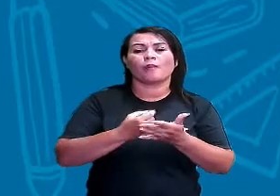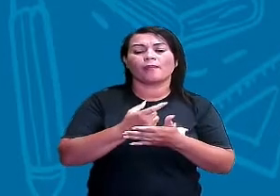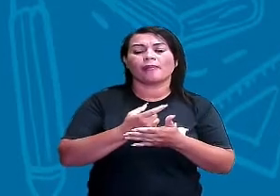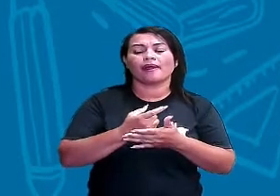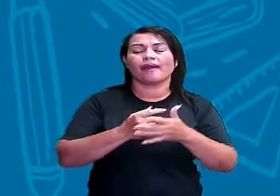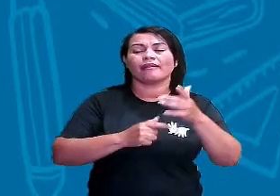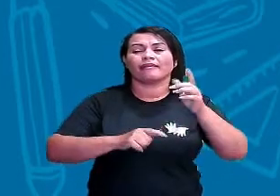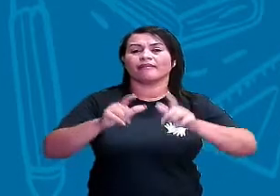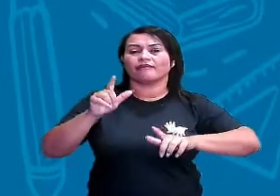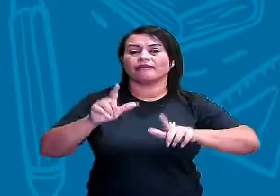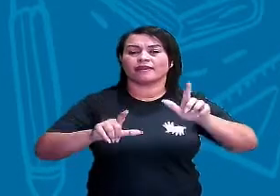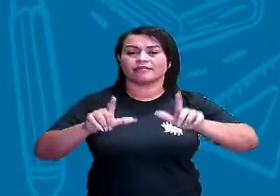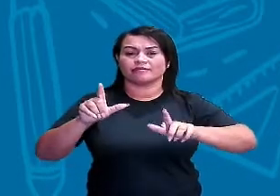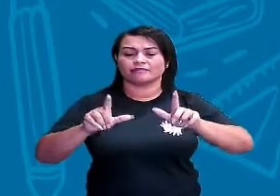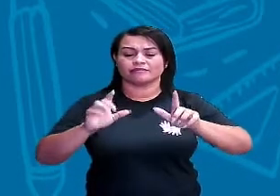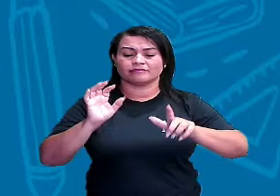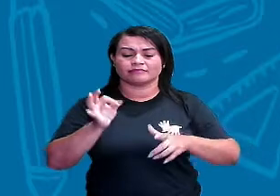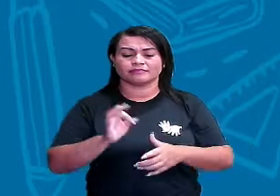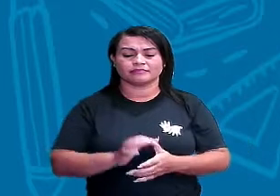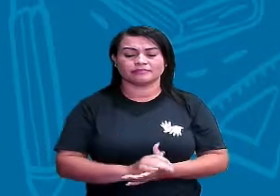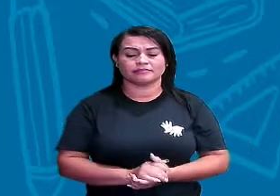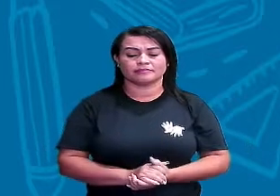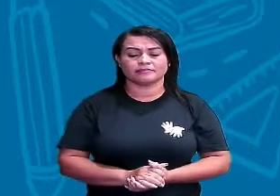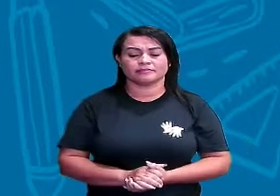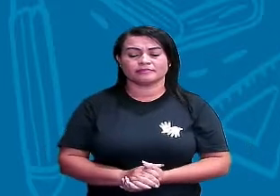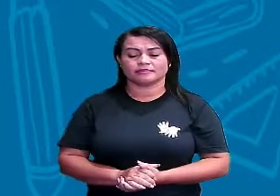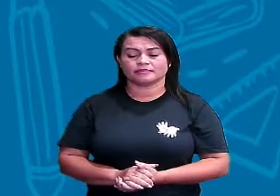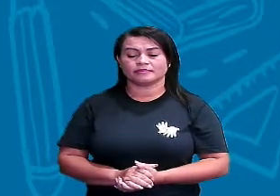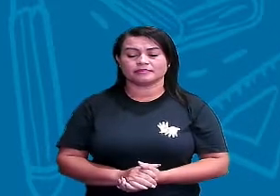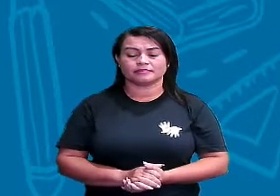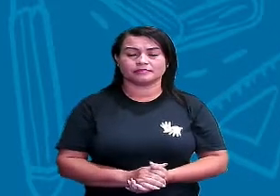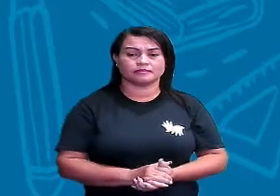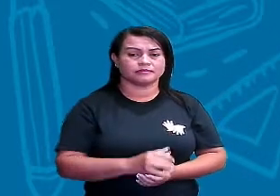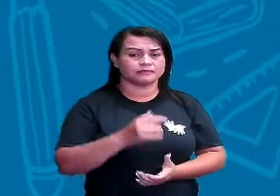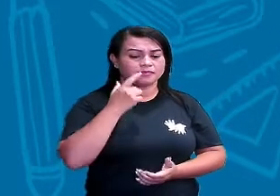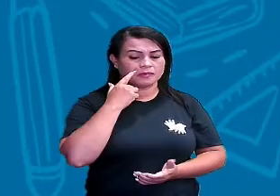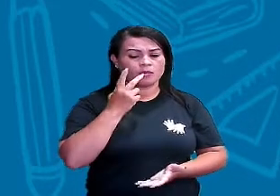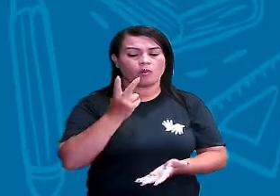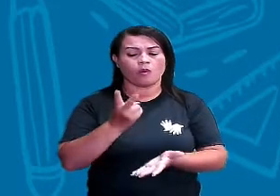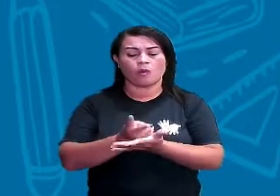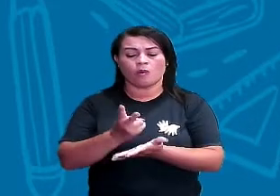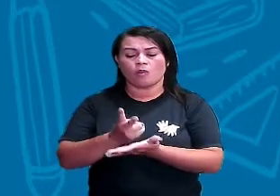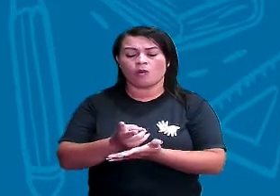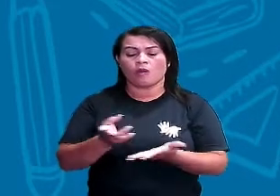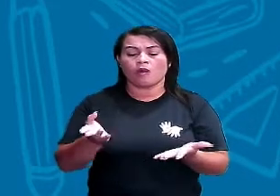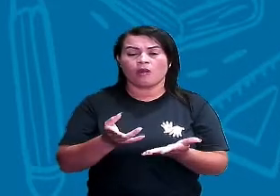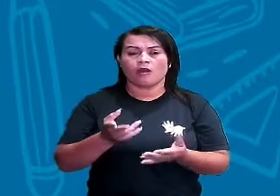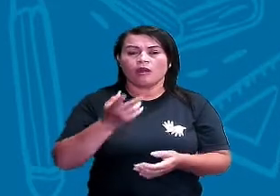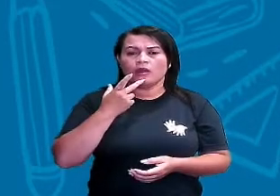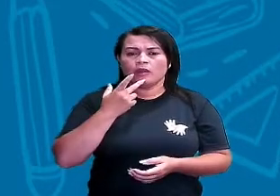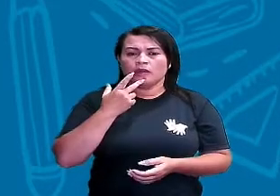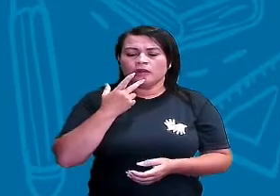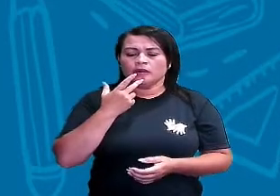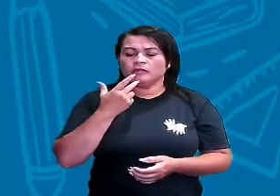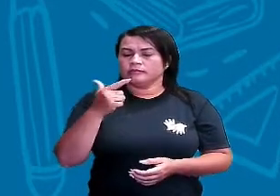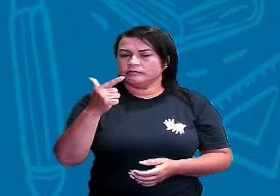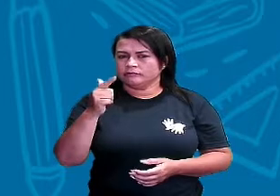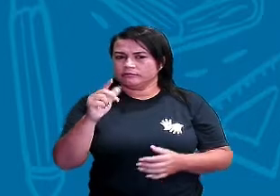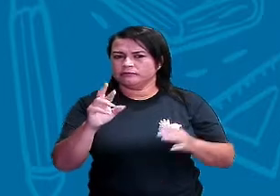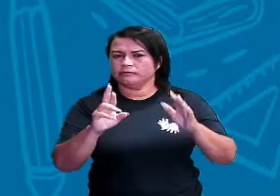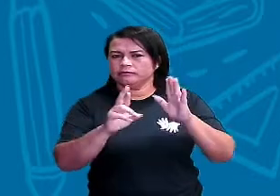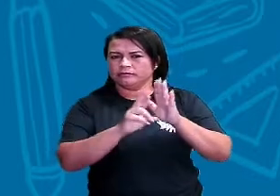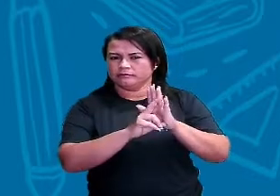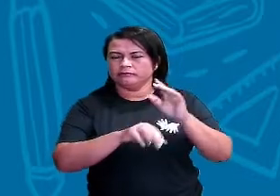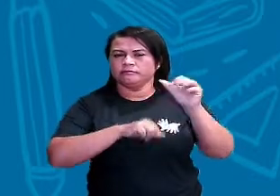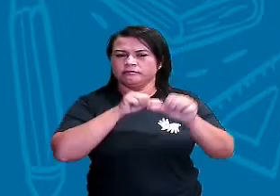nossa TV, tá certo? Vamos continuar. Agora que a gente falou das não padronizadas,